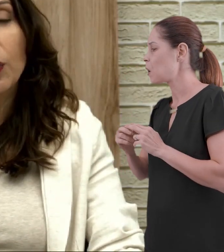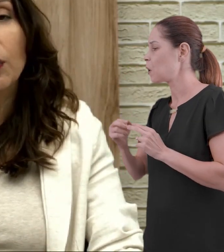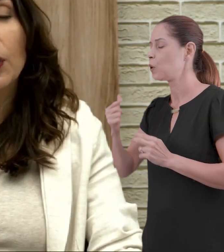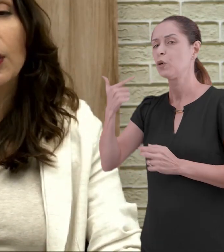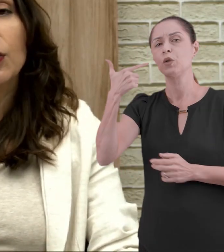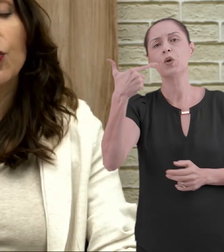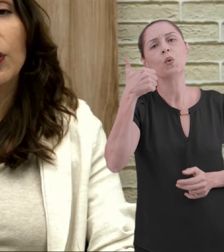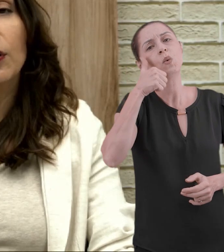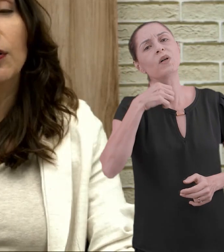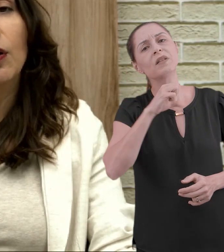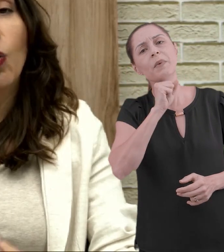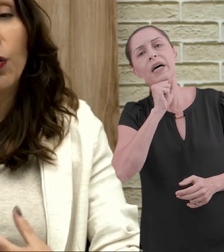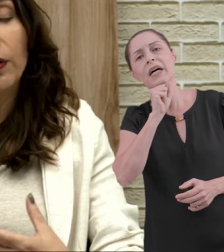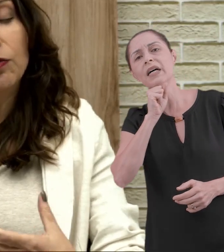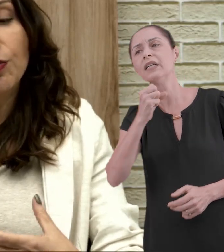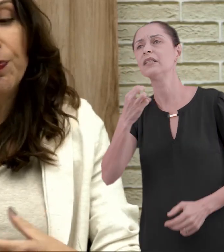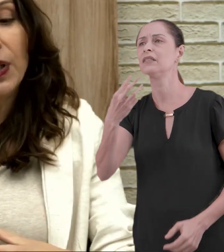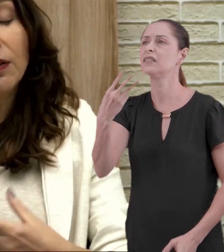tempo de